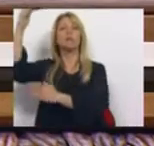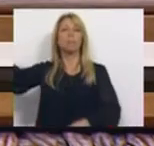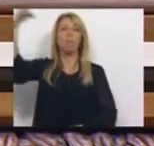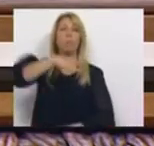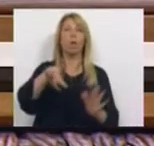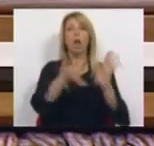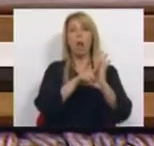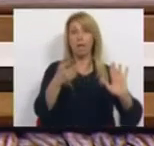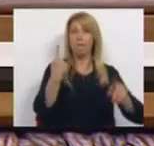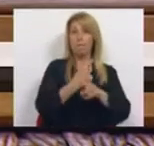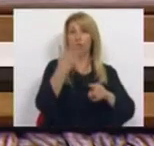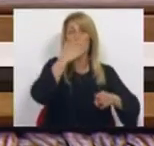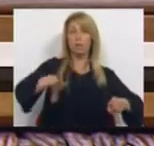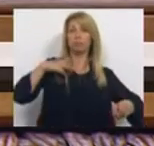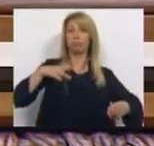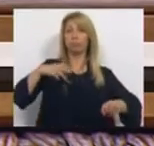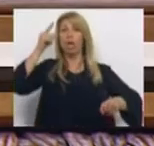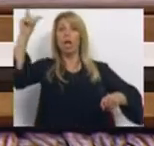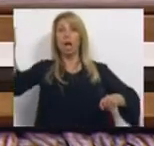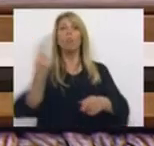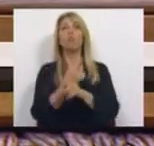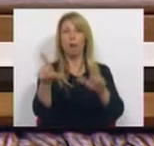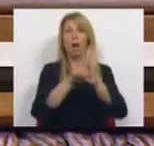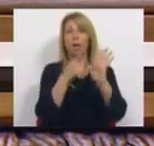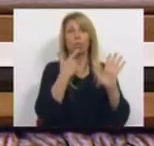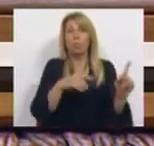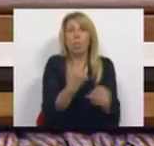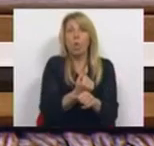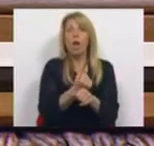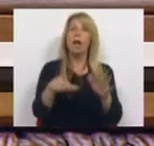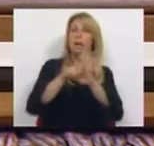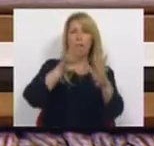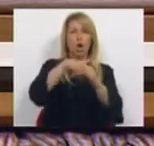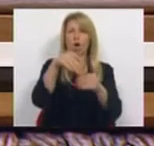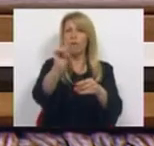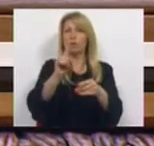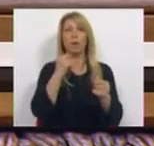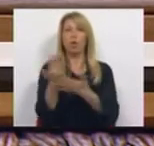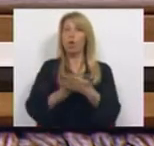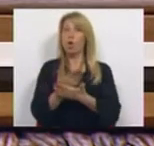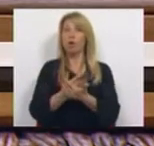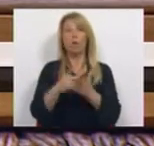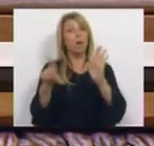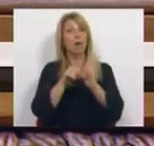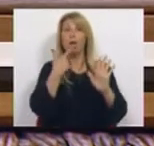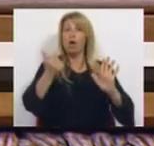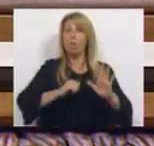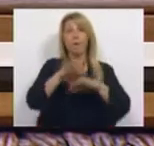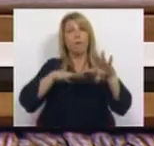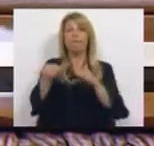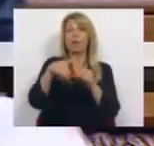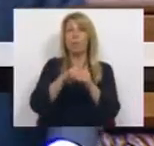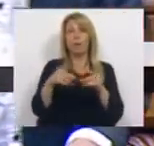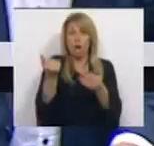não podem ser compradas. Definitivamente, as leis não podem fazer parte do negócio, as leis não podem fazer parte dos negócios e do mercado.